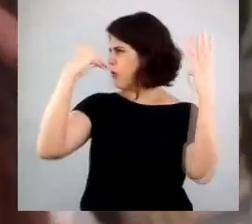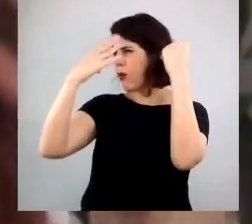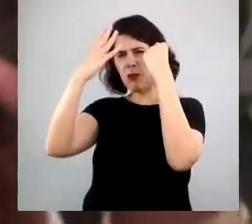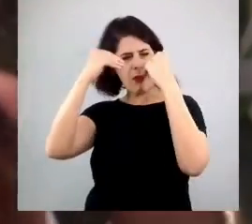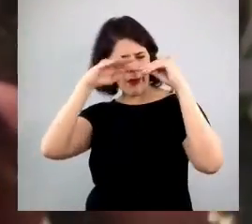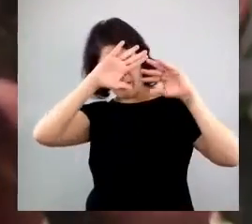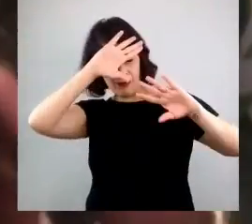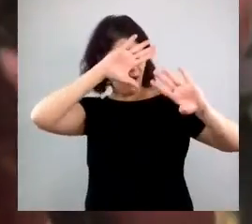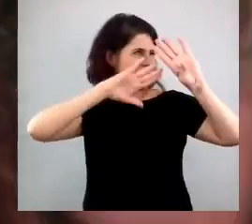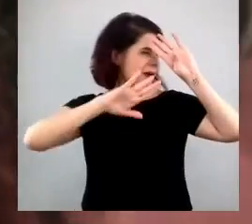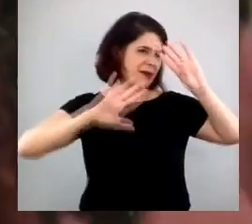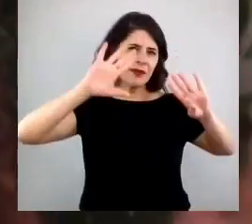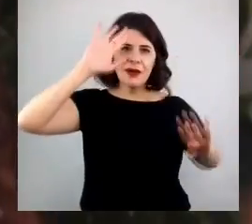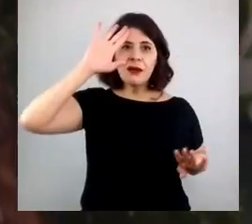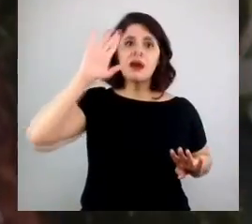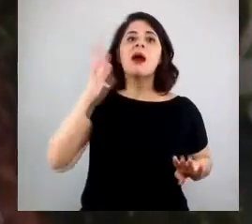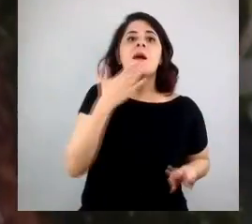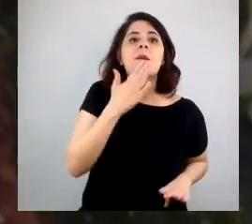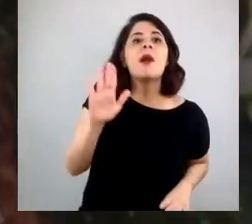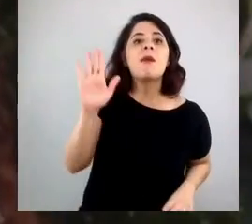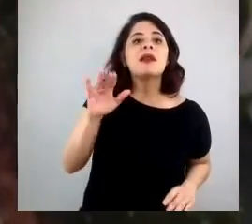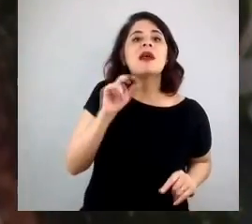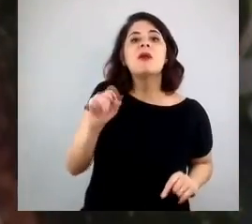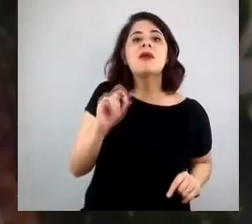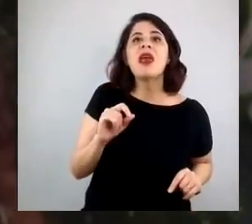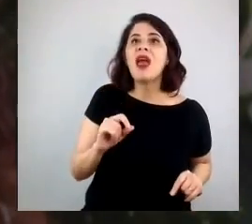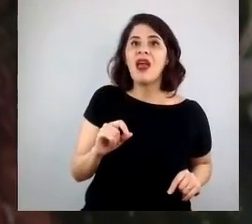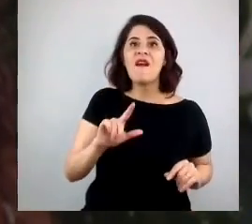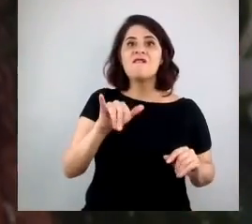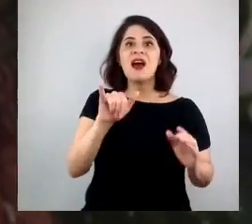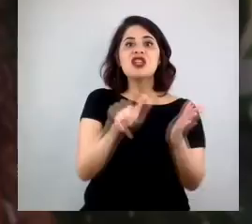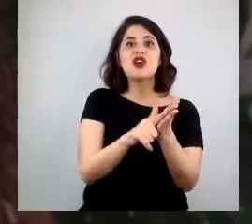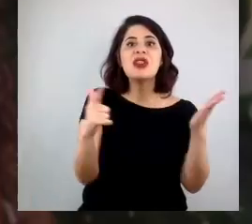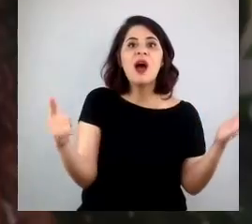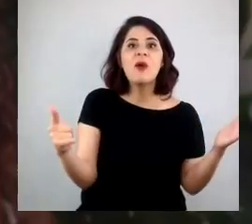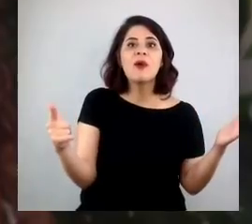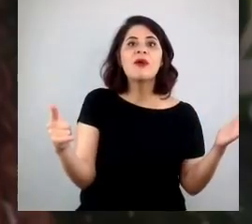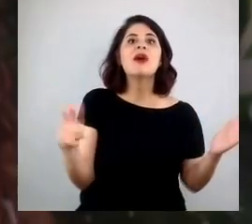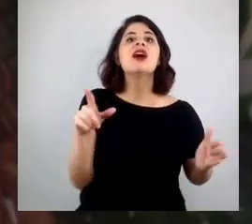Me prometeram que eu vou sair no Diário da Noite de amanhã.